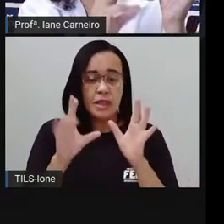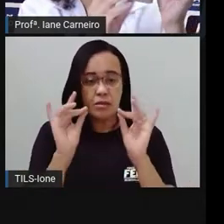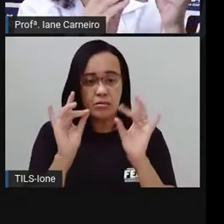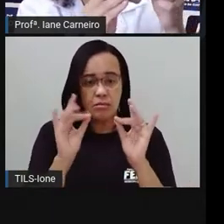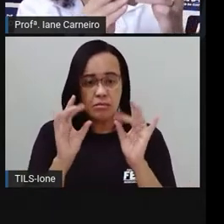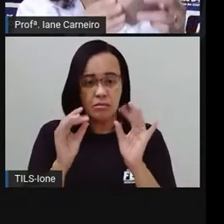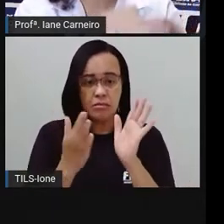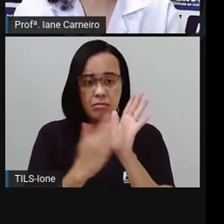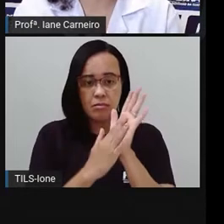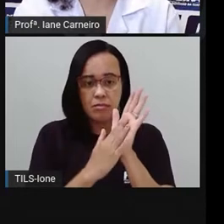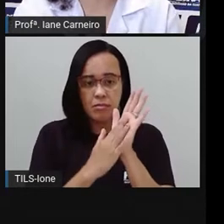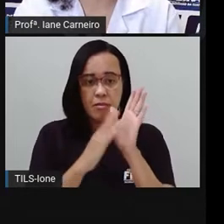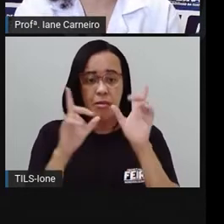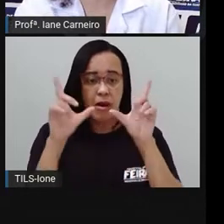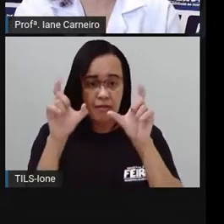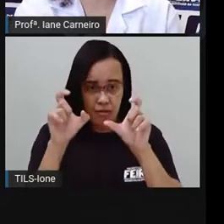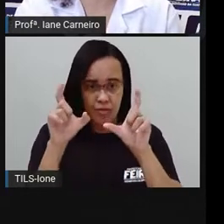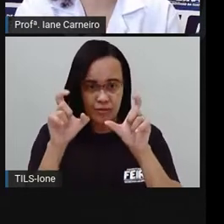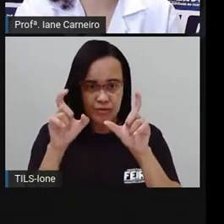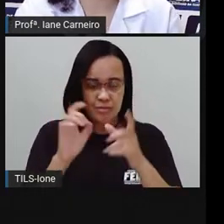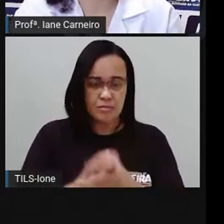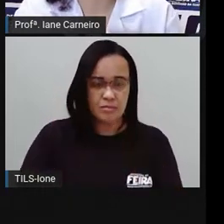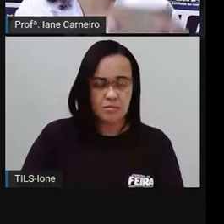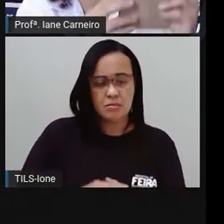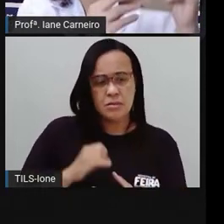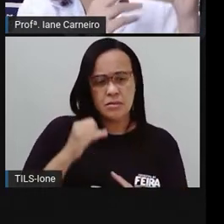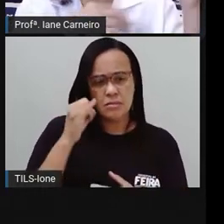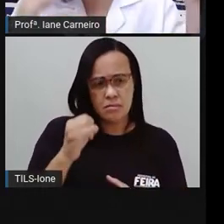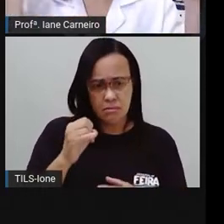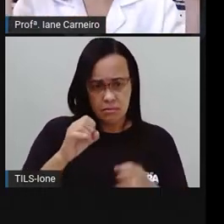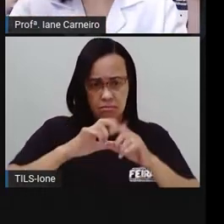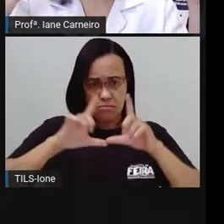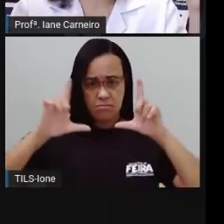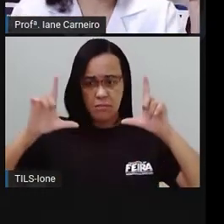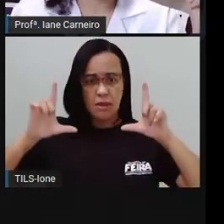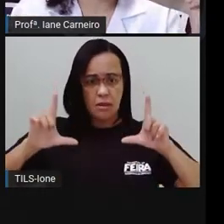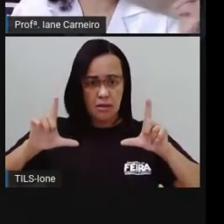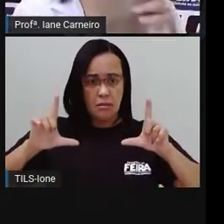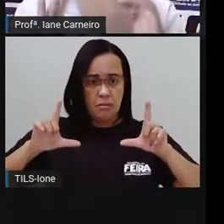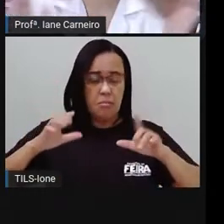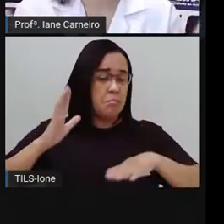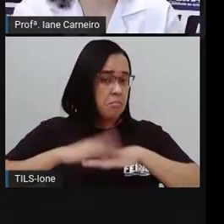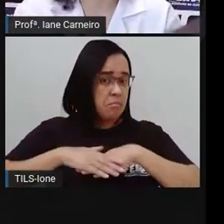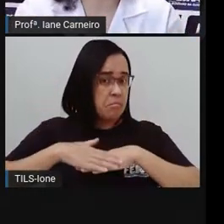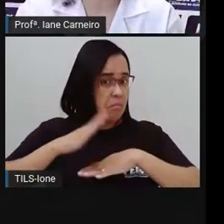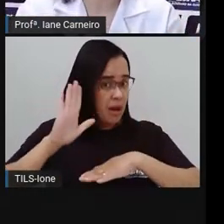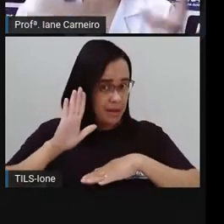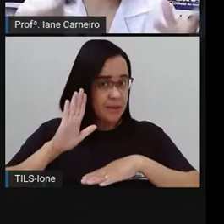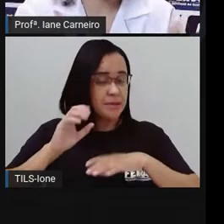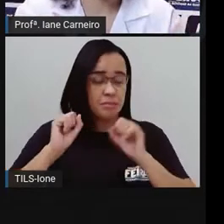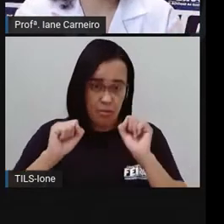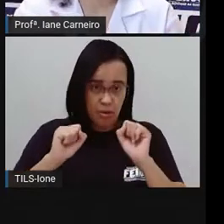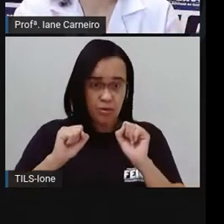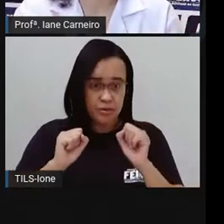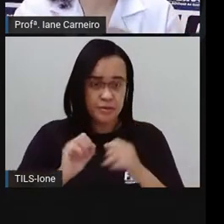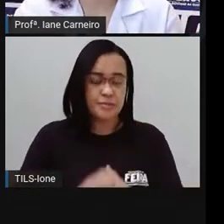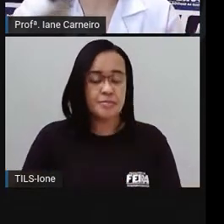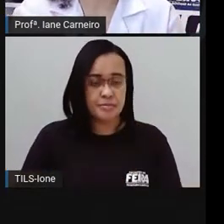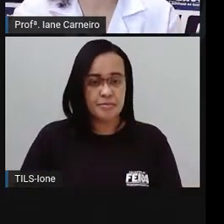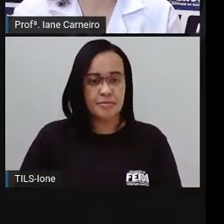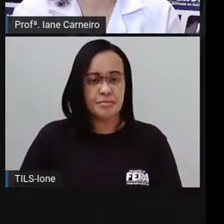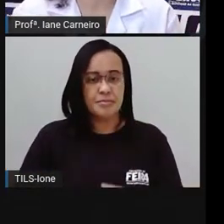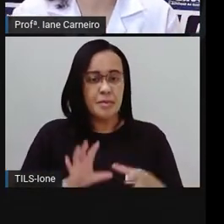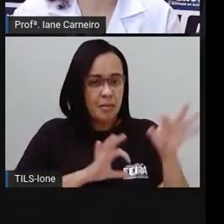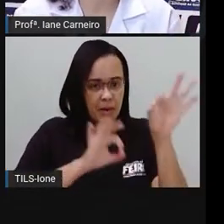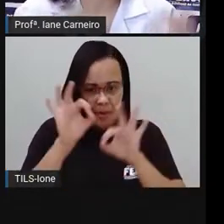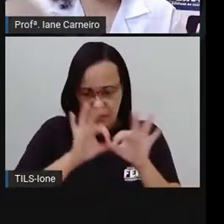3x4 aqui. Se for aquela foto grandona, aí você vai precisar de mais palitos. E não tem problema, é só você montar,